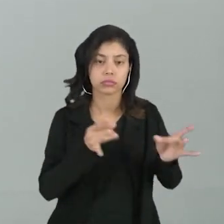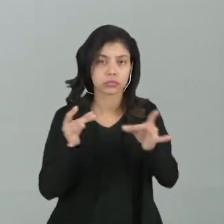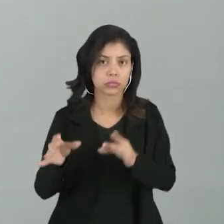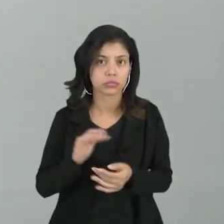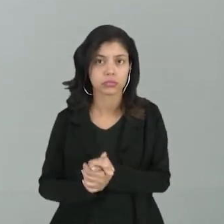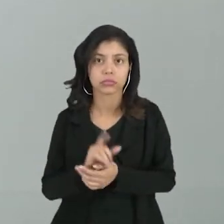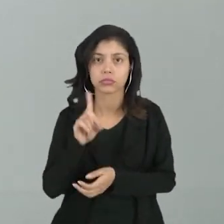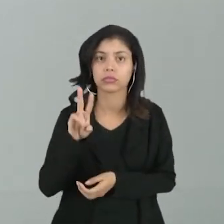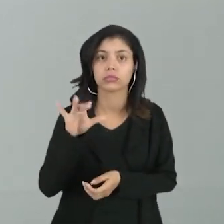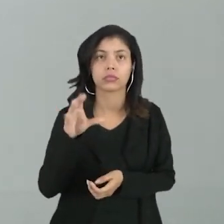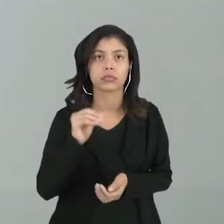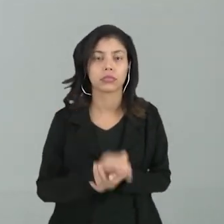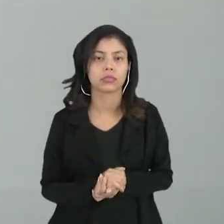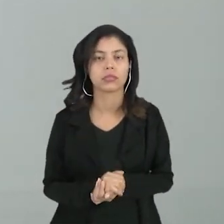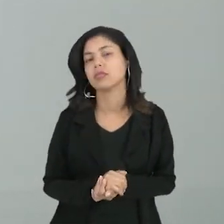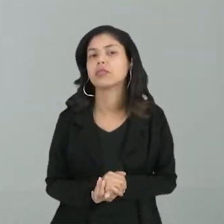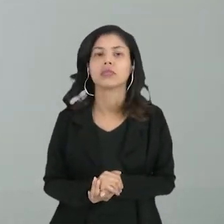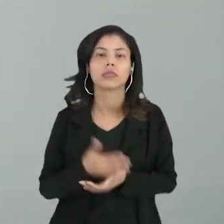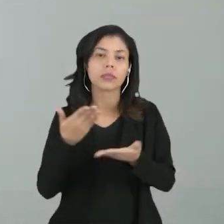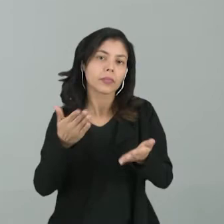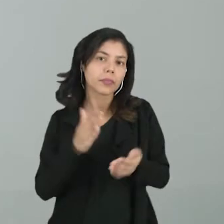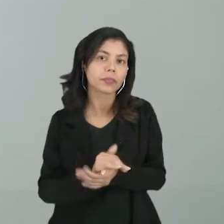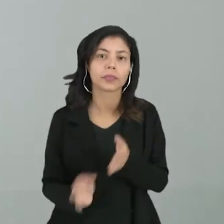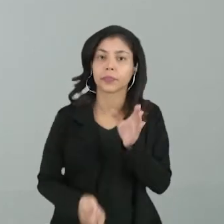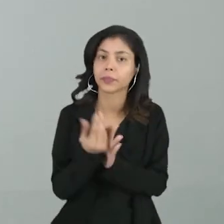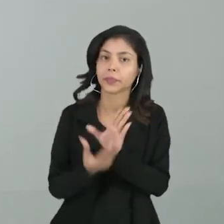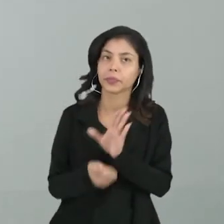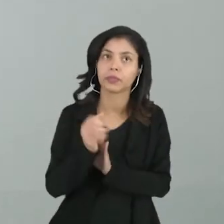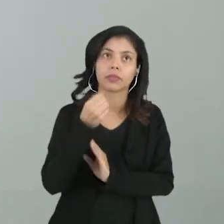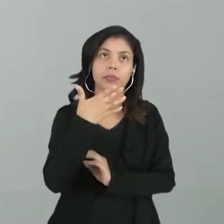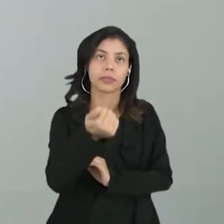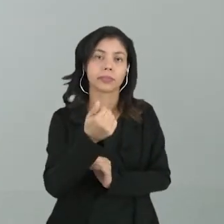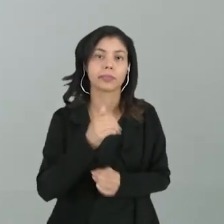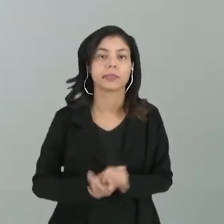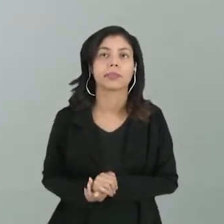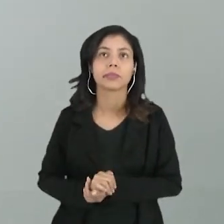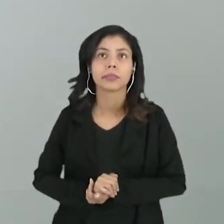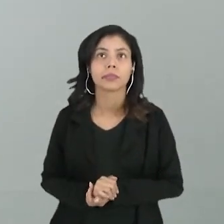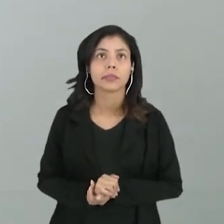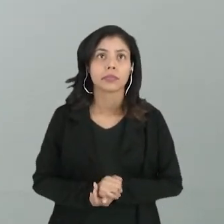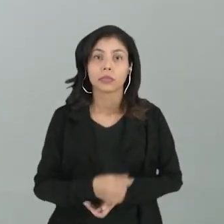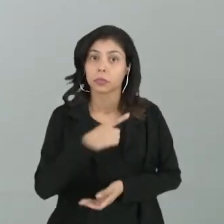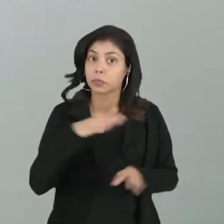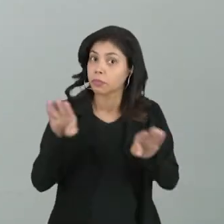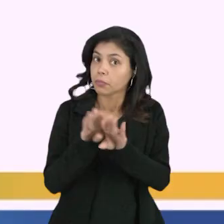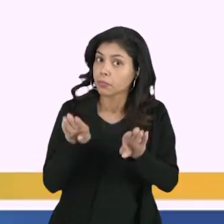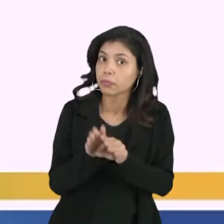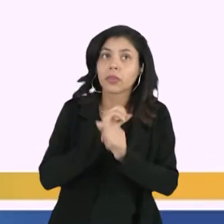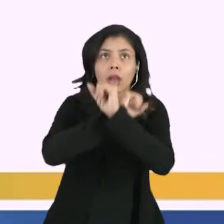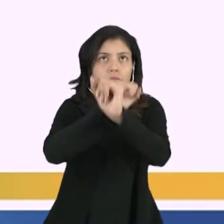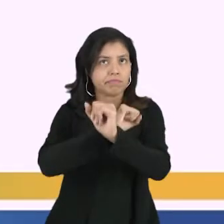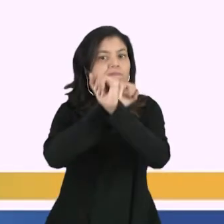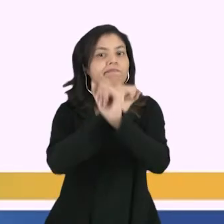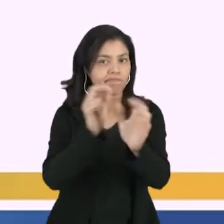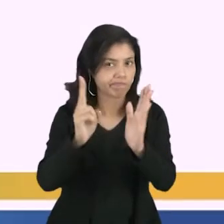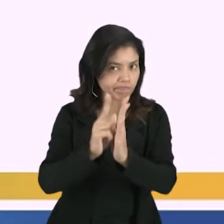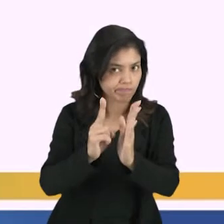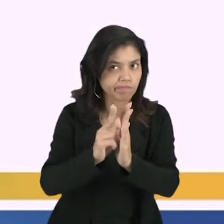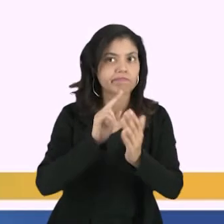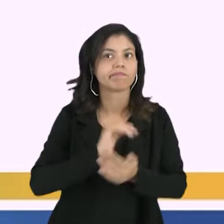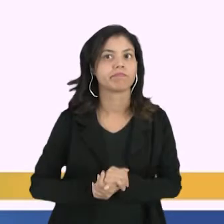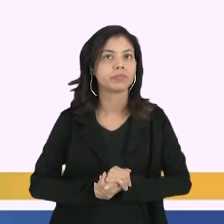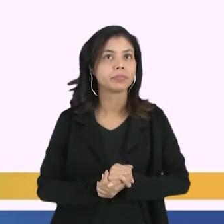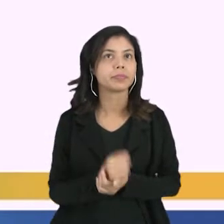os lucros, né? Os lucros aí dessa produção, tá bom, pessoal? Temos também aí a escravização dos indígenas,